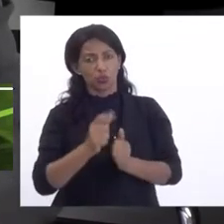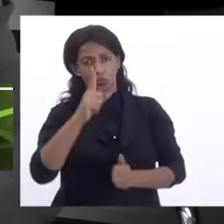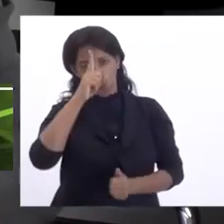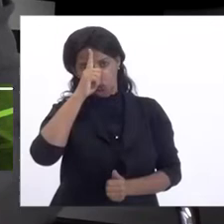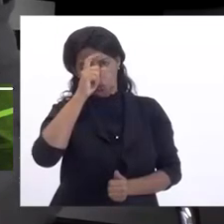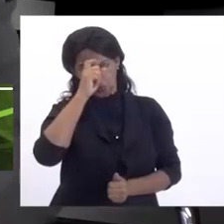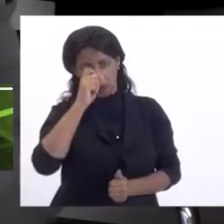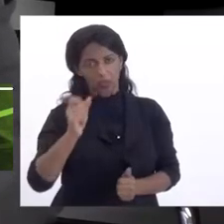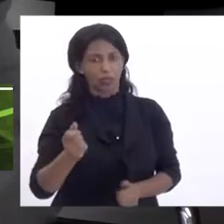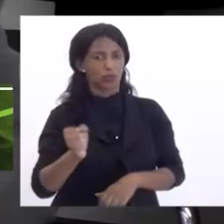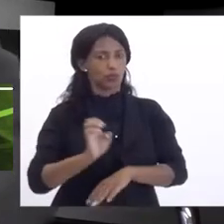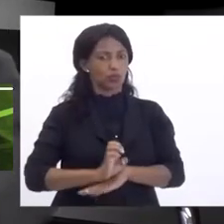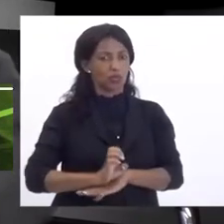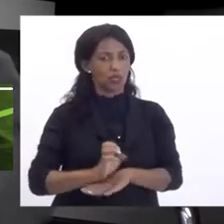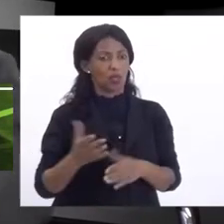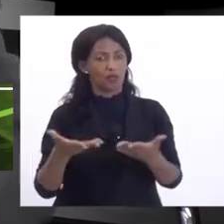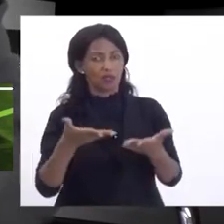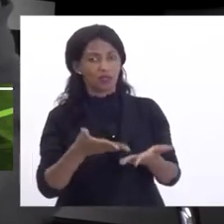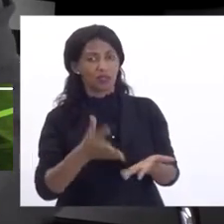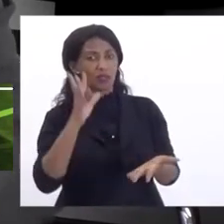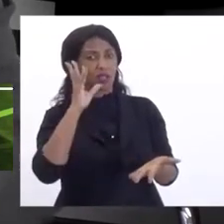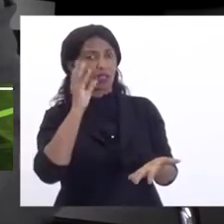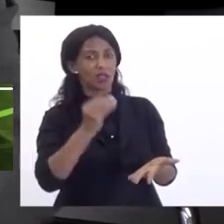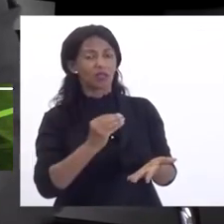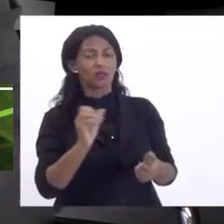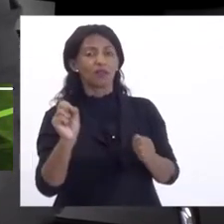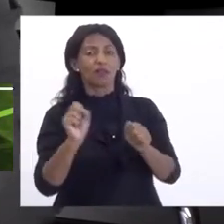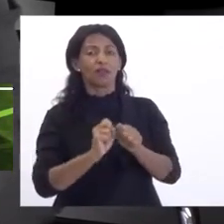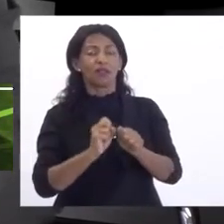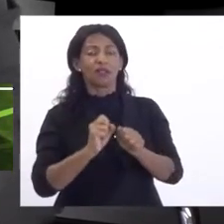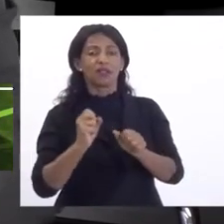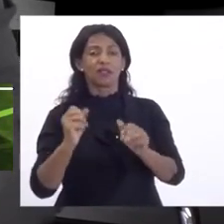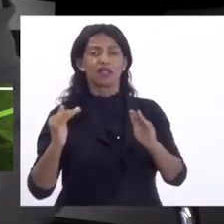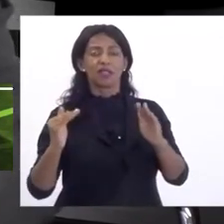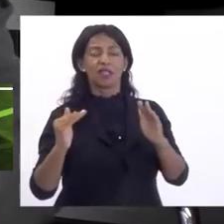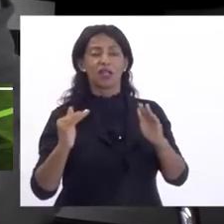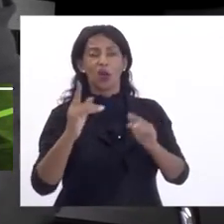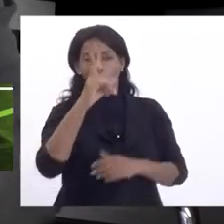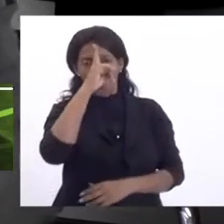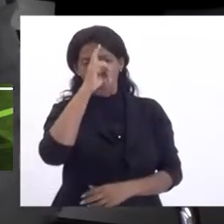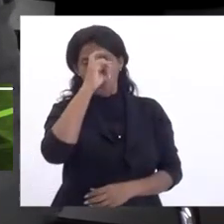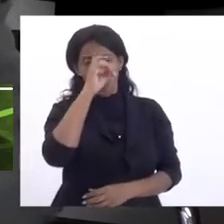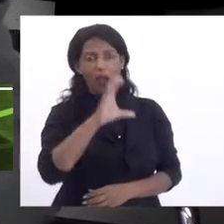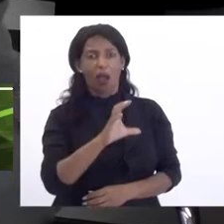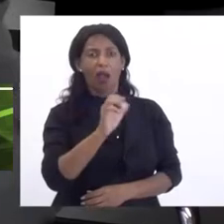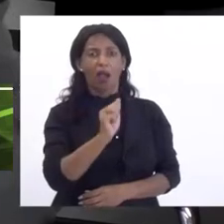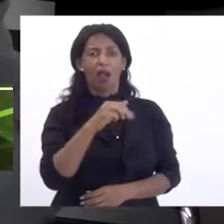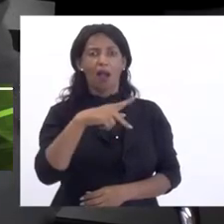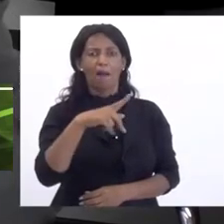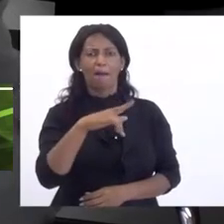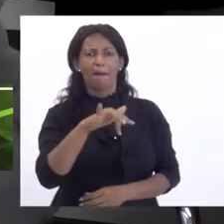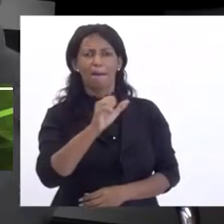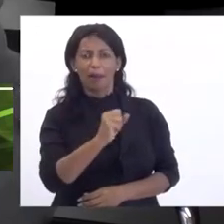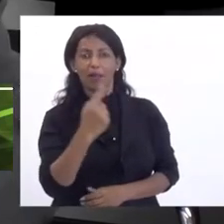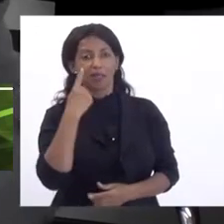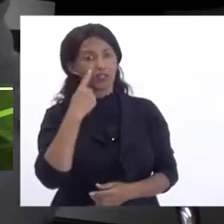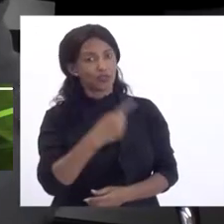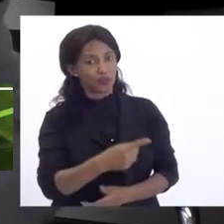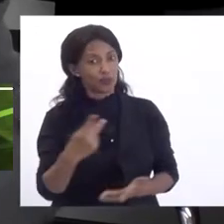no estado, ao invés disso, resolveu construir hospitais de campanha. E a gente viu bem no que